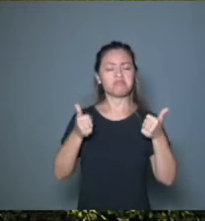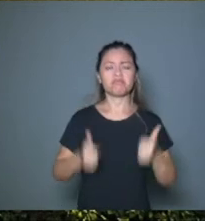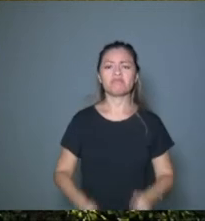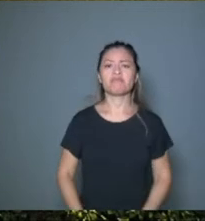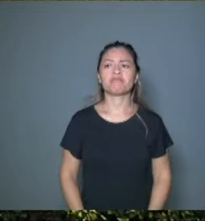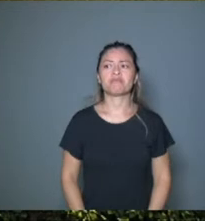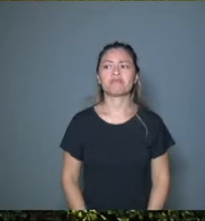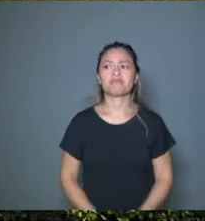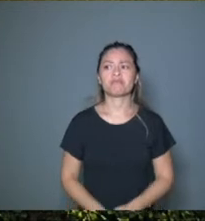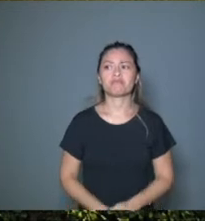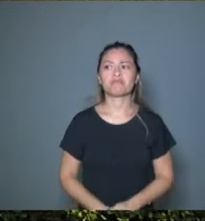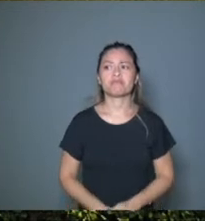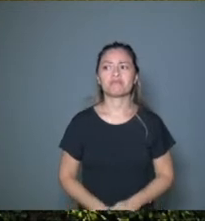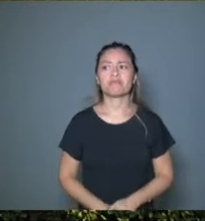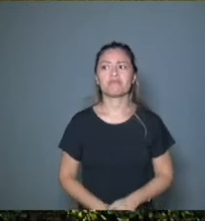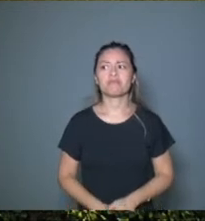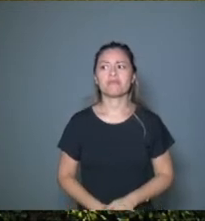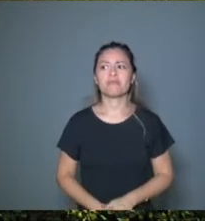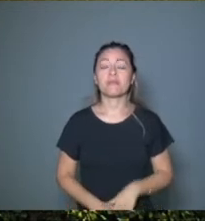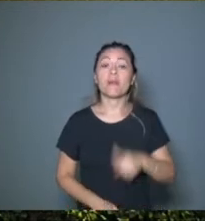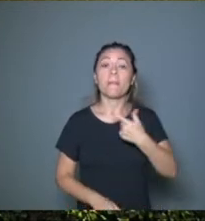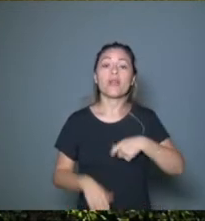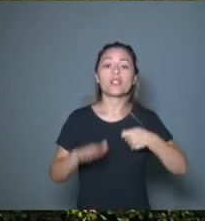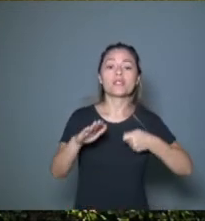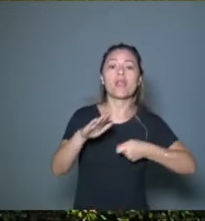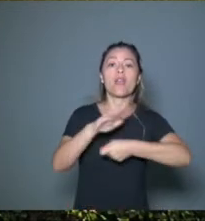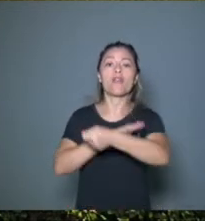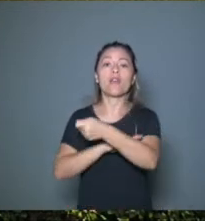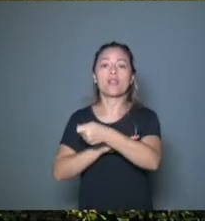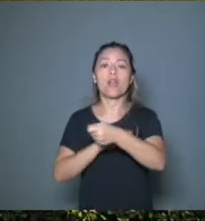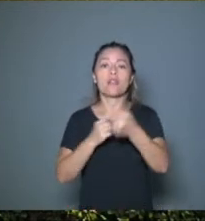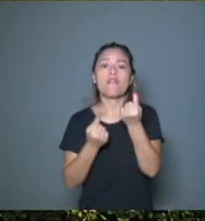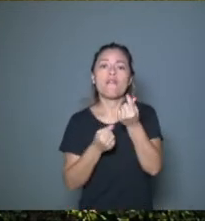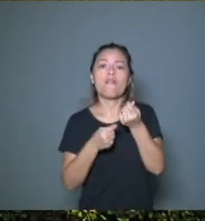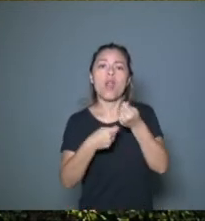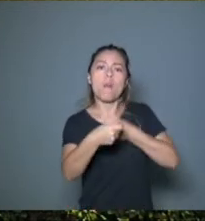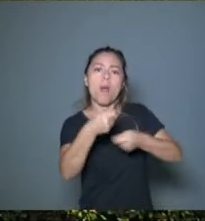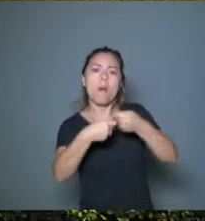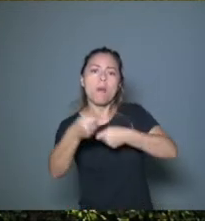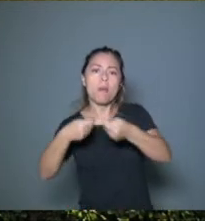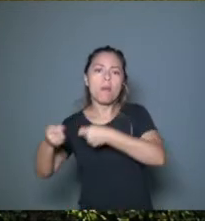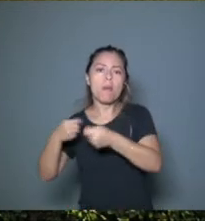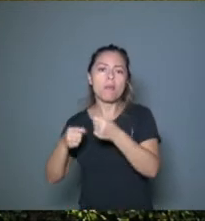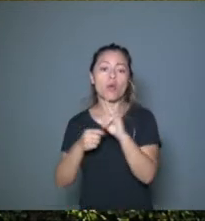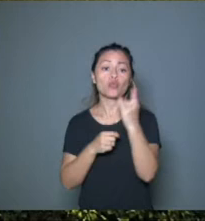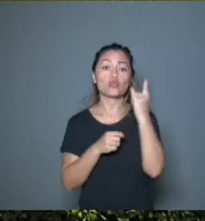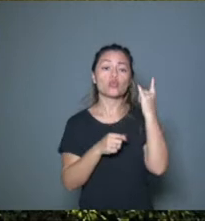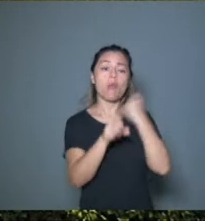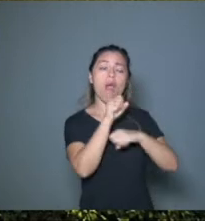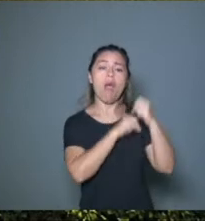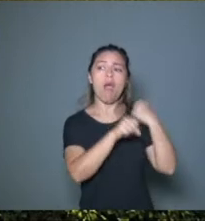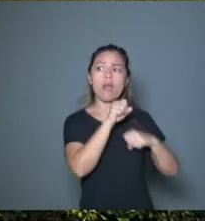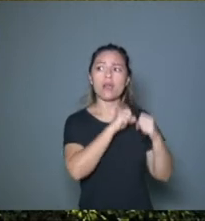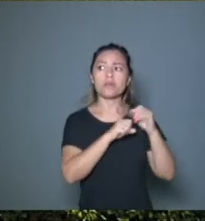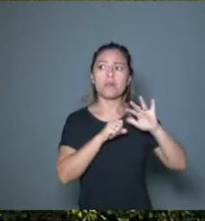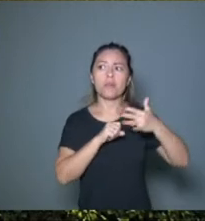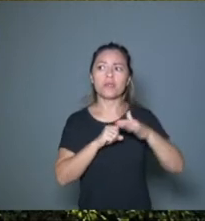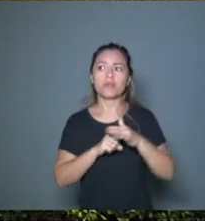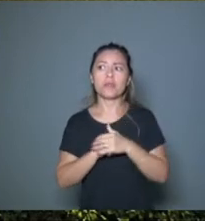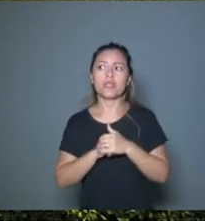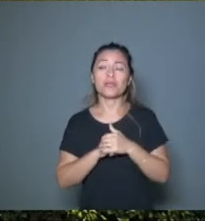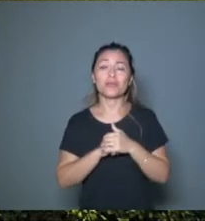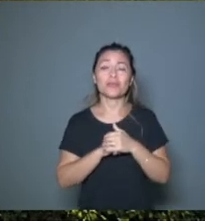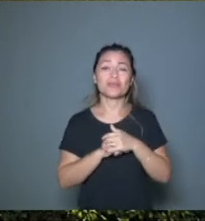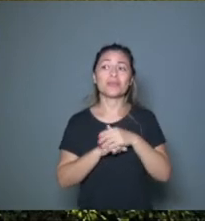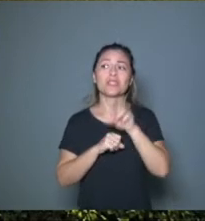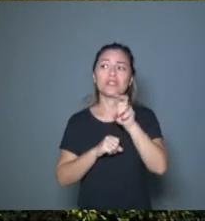Bom, dividendo, que é um item importante, né, para o nosso acionista, nosso dividendo yield, nos últimos anos, ele beirou a 5,7%, esse último